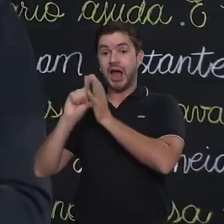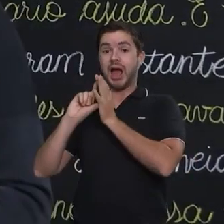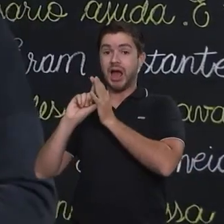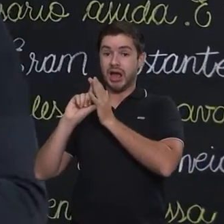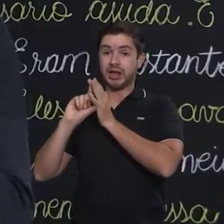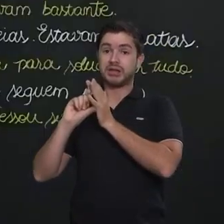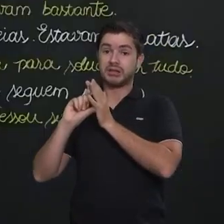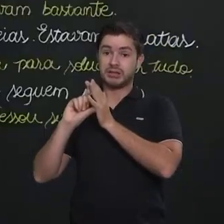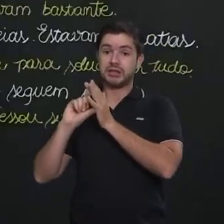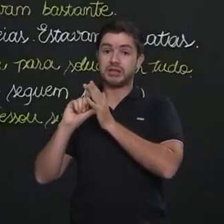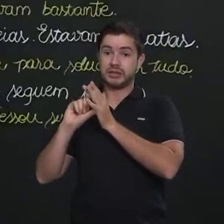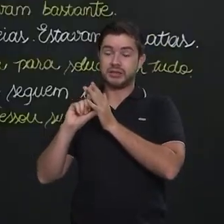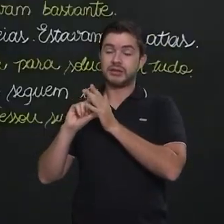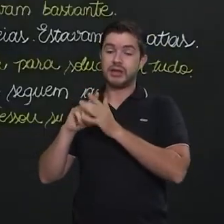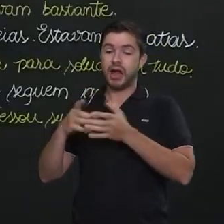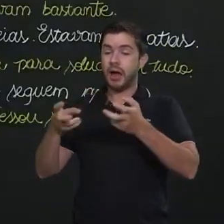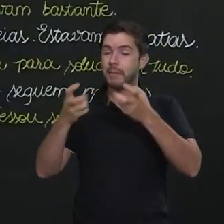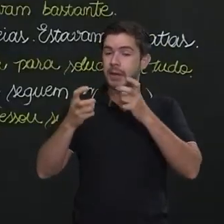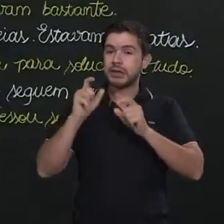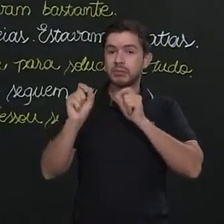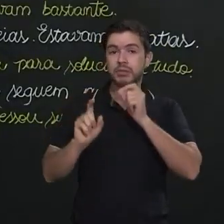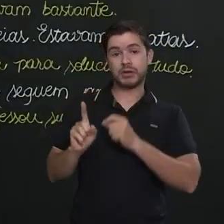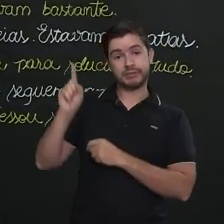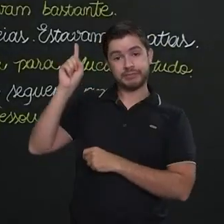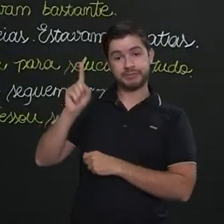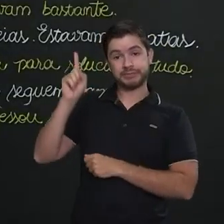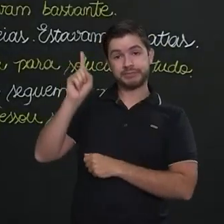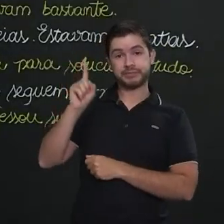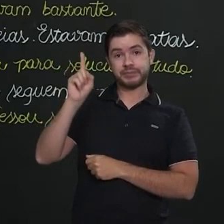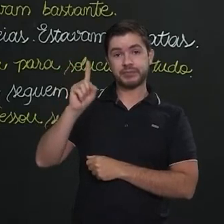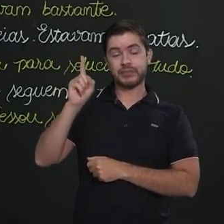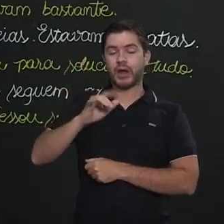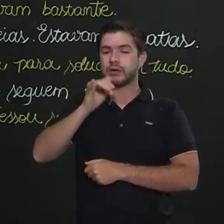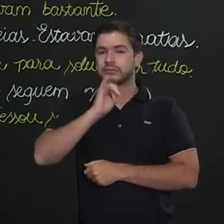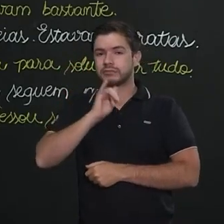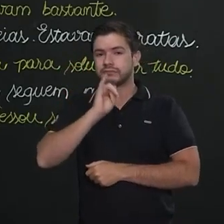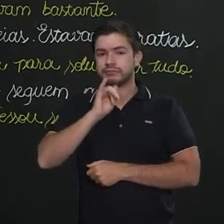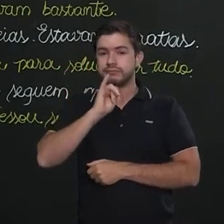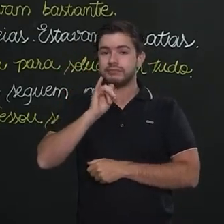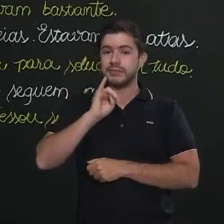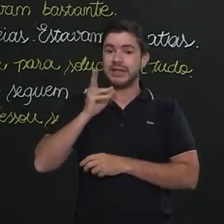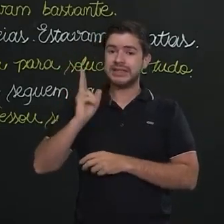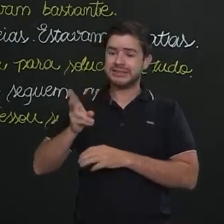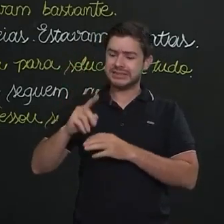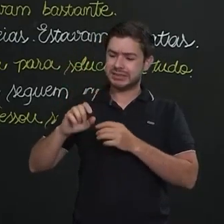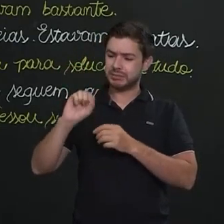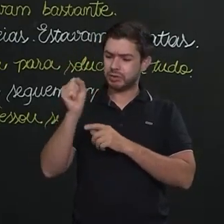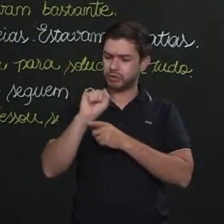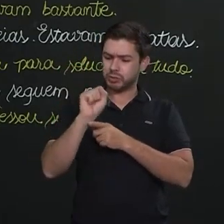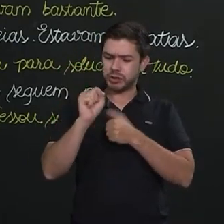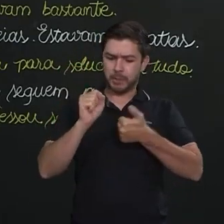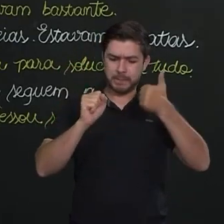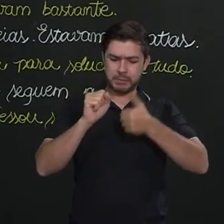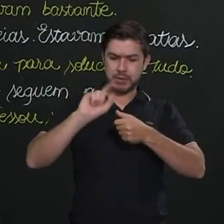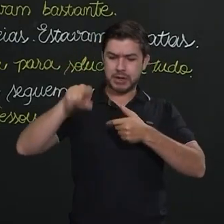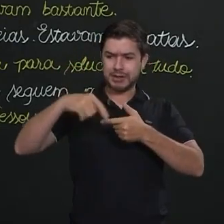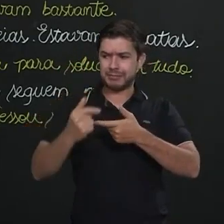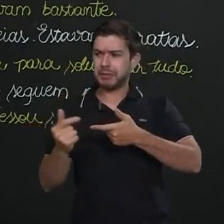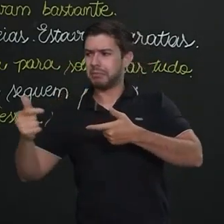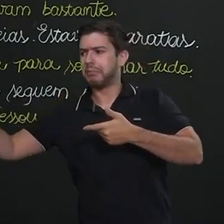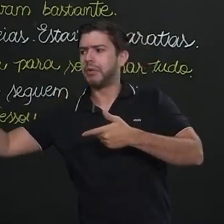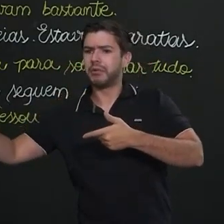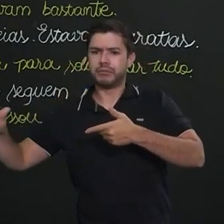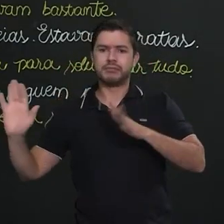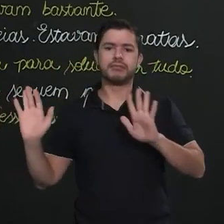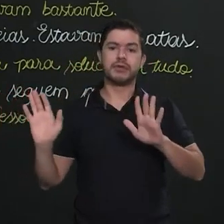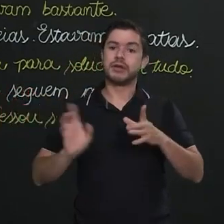substantivo mais próximo. Perceba que nesses exemplos anteriores, os adjetivos vinham depois dos substantivos.